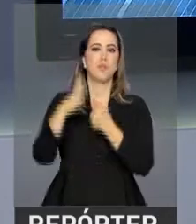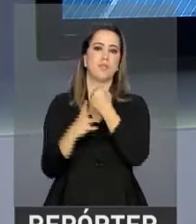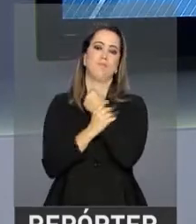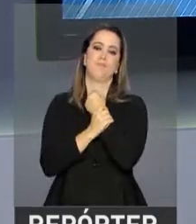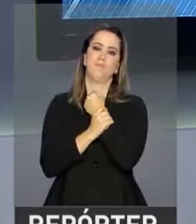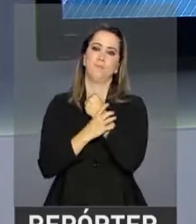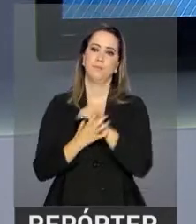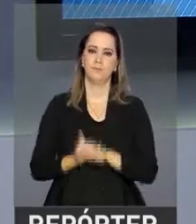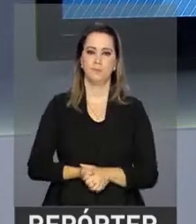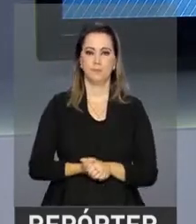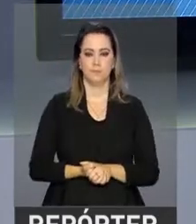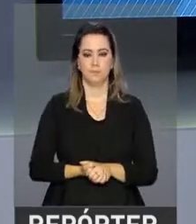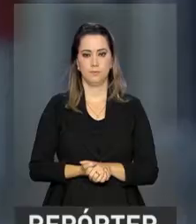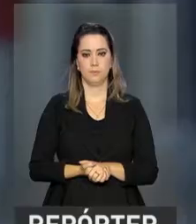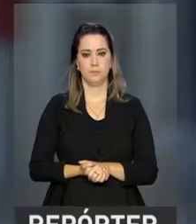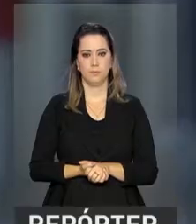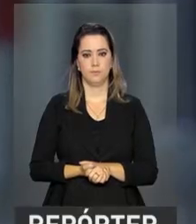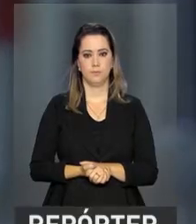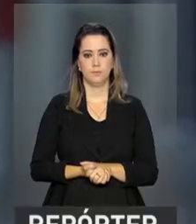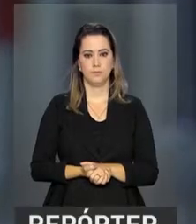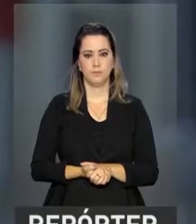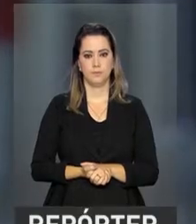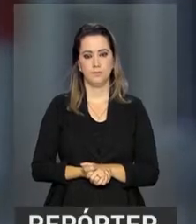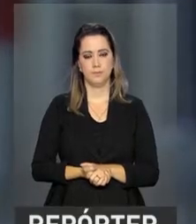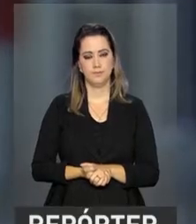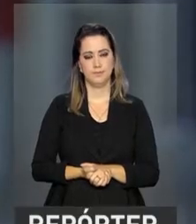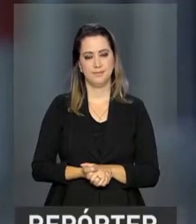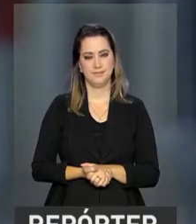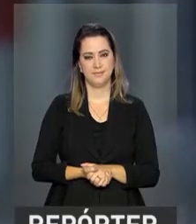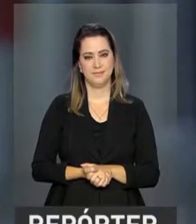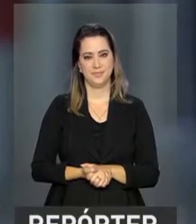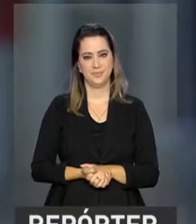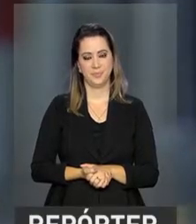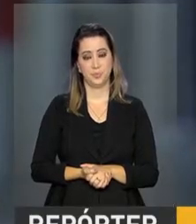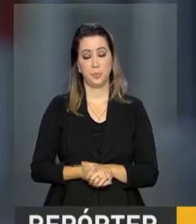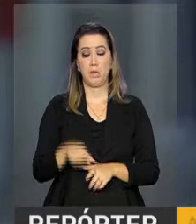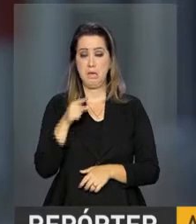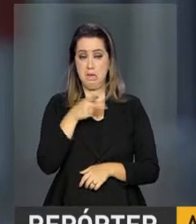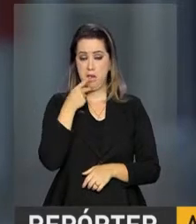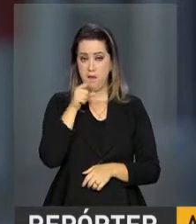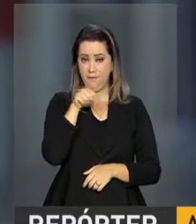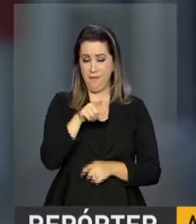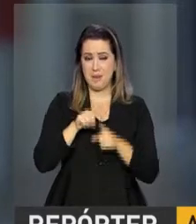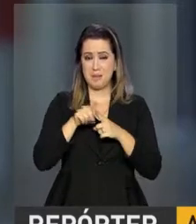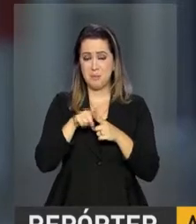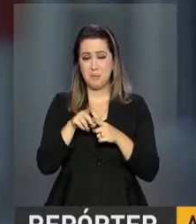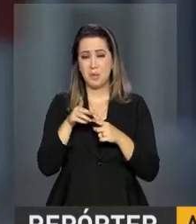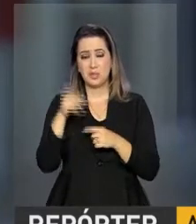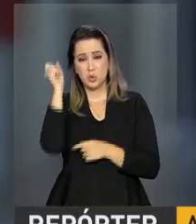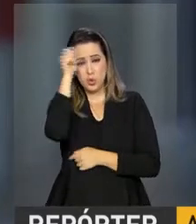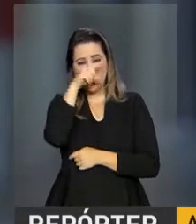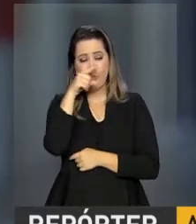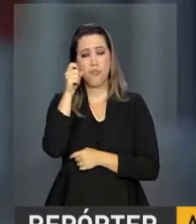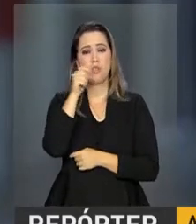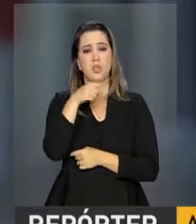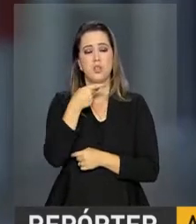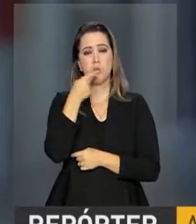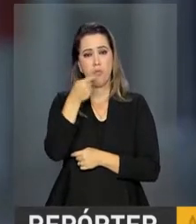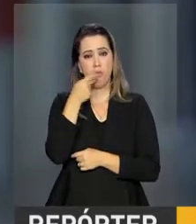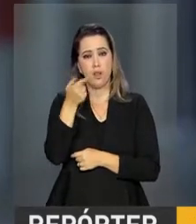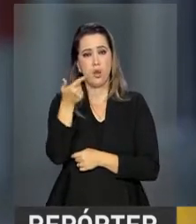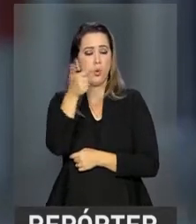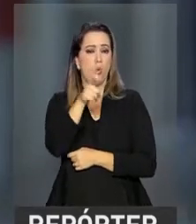rapidez no processo que escolheu o país porque